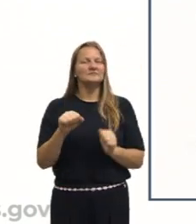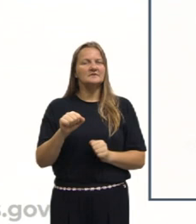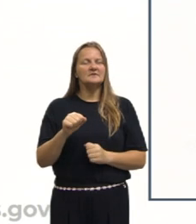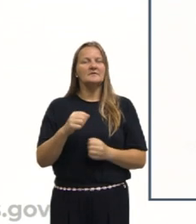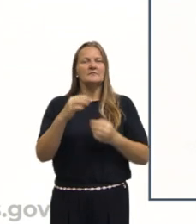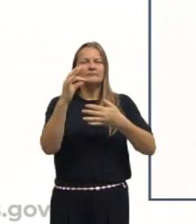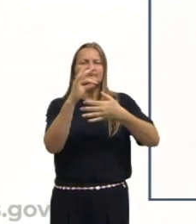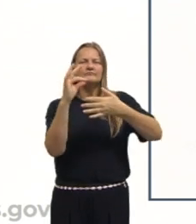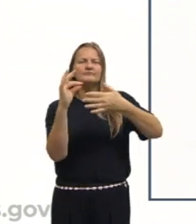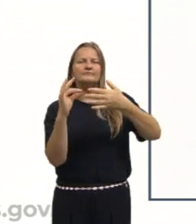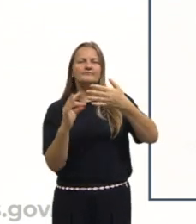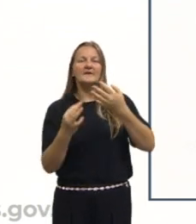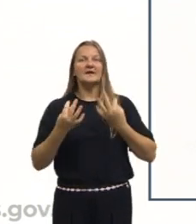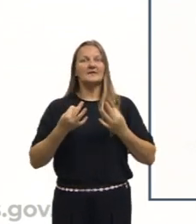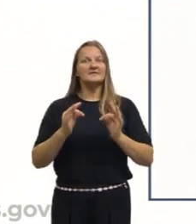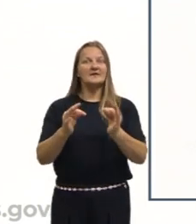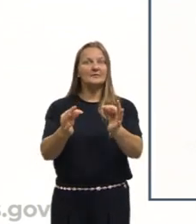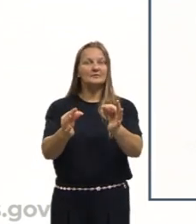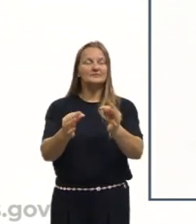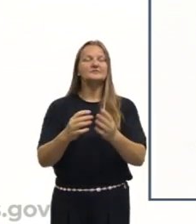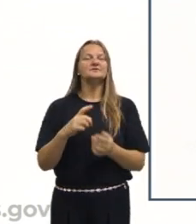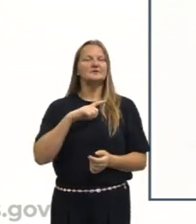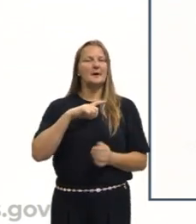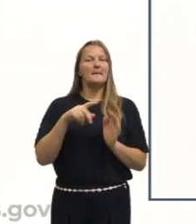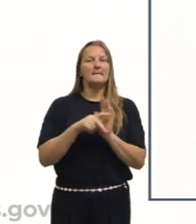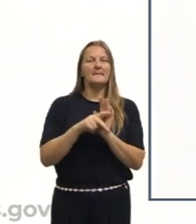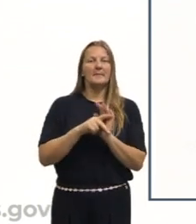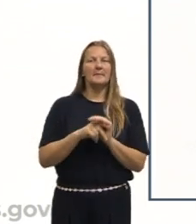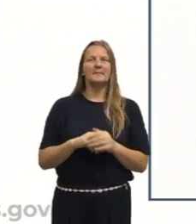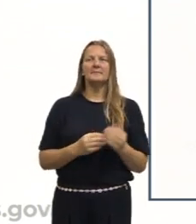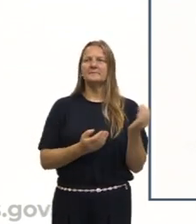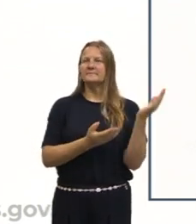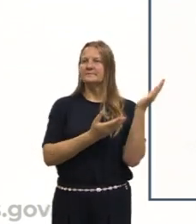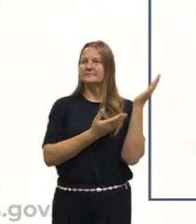elementos sobre tecnologia gente olha mobile